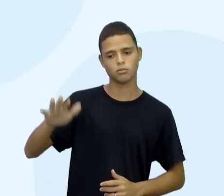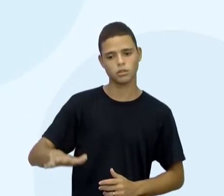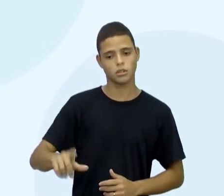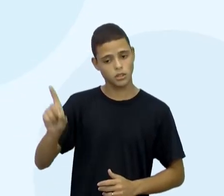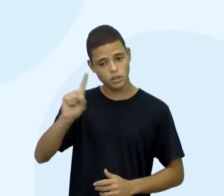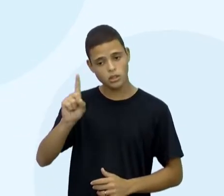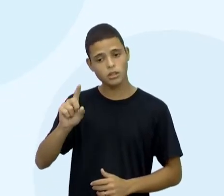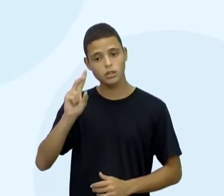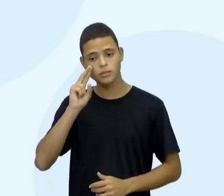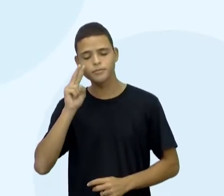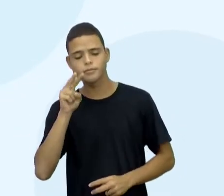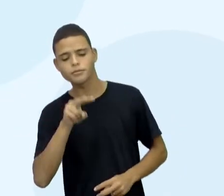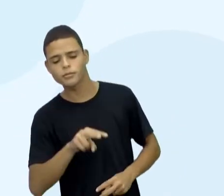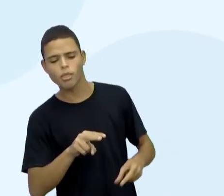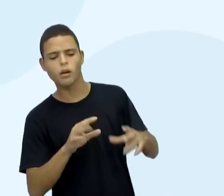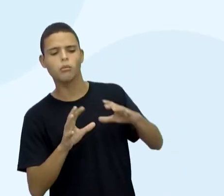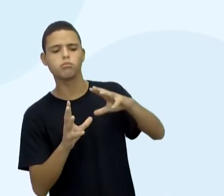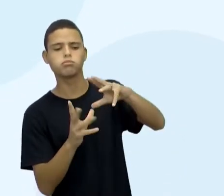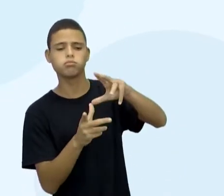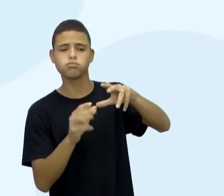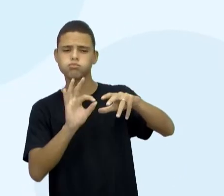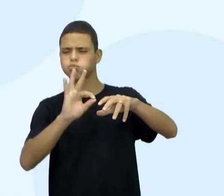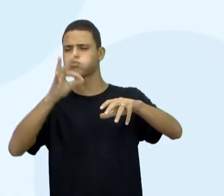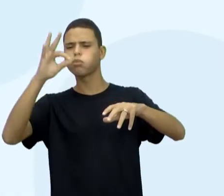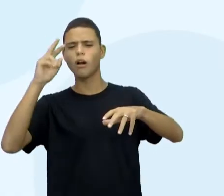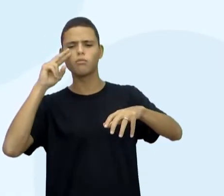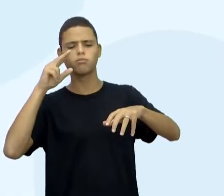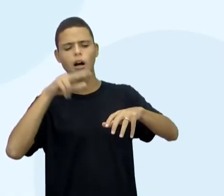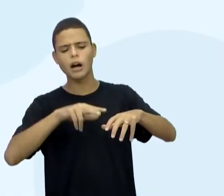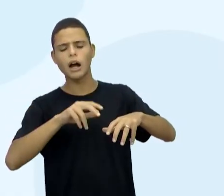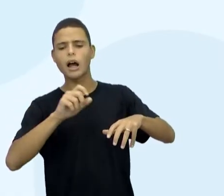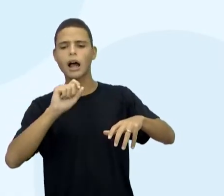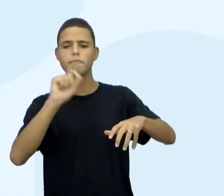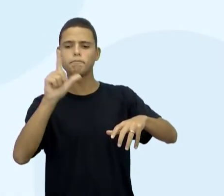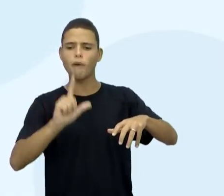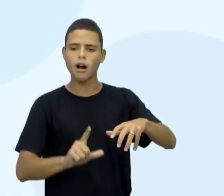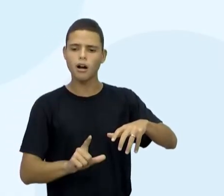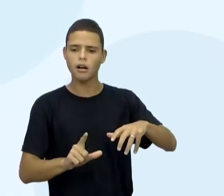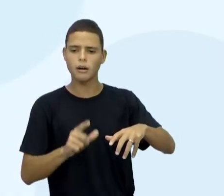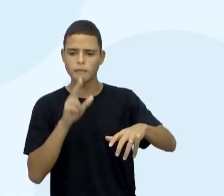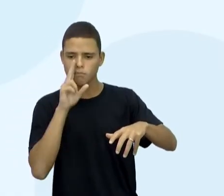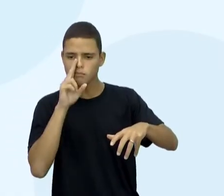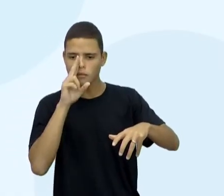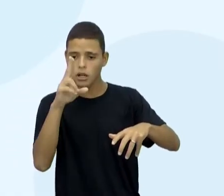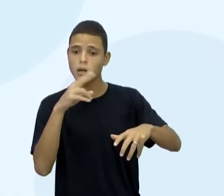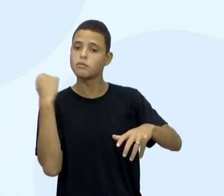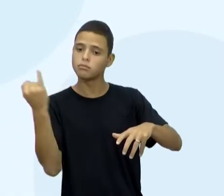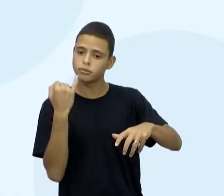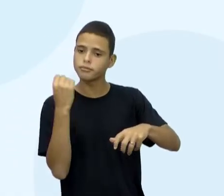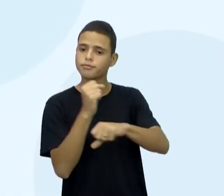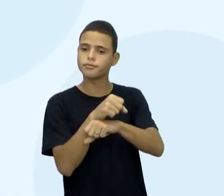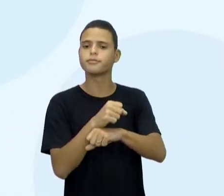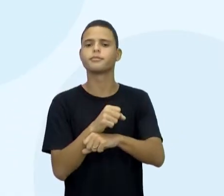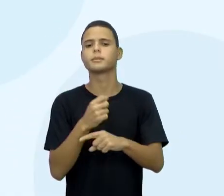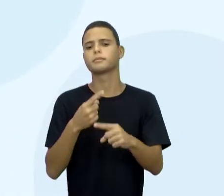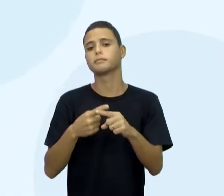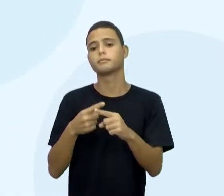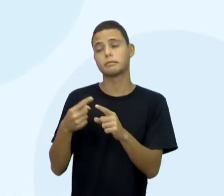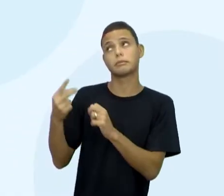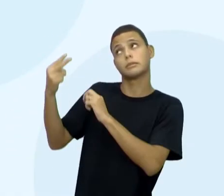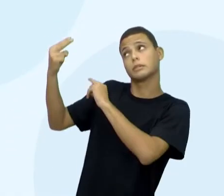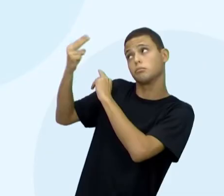espaço, mostra nosso planeta como uma esfera de cor azul brilhante. Ela é importante porque nos protege